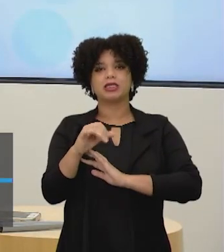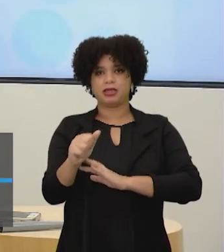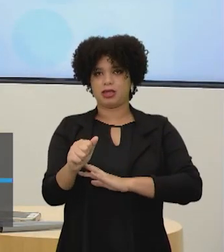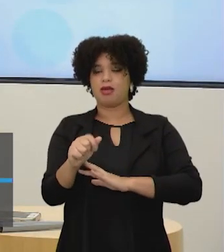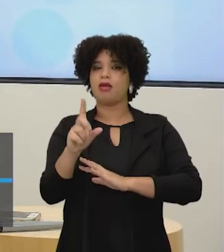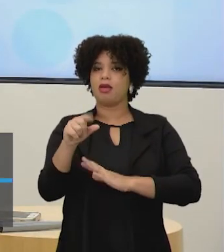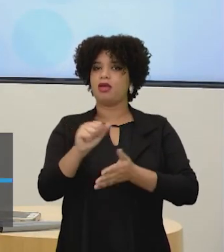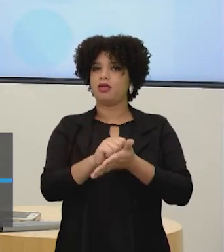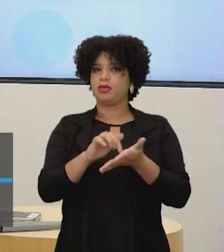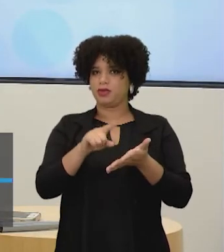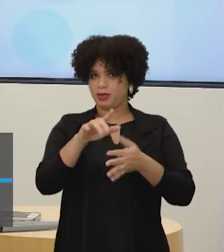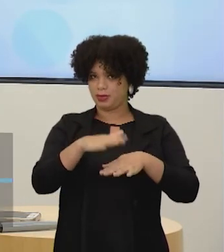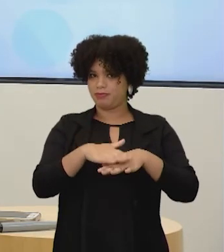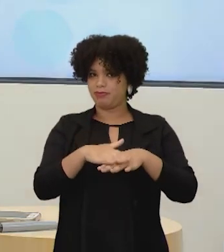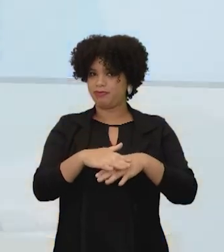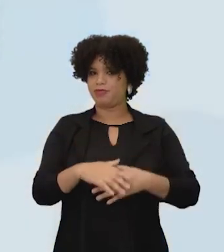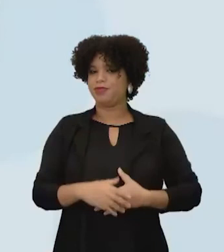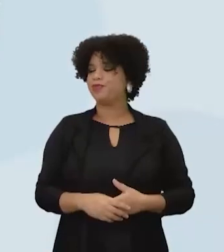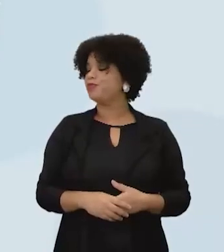para vocês, aí na tela.